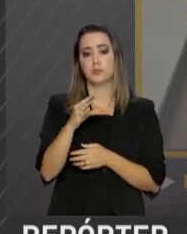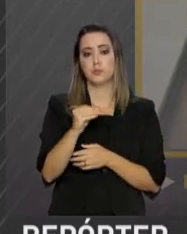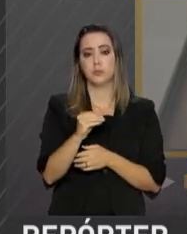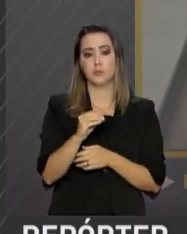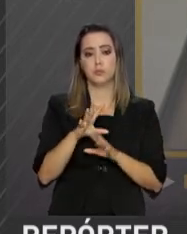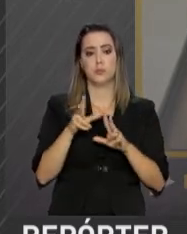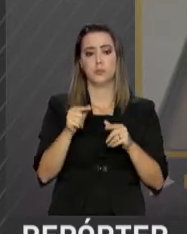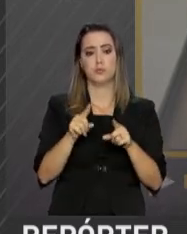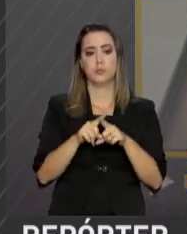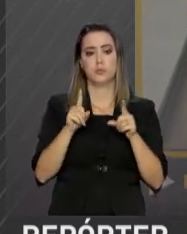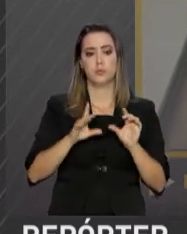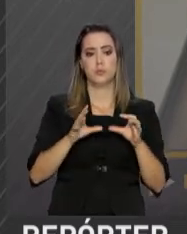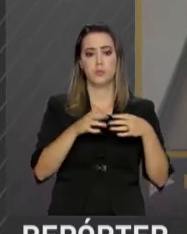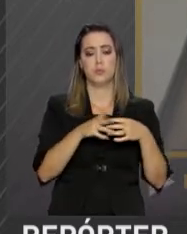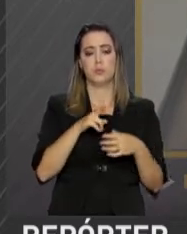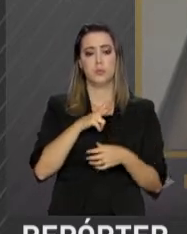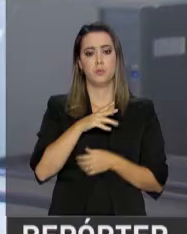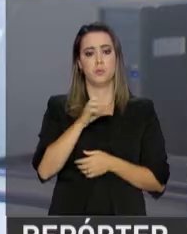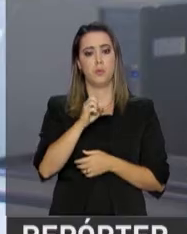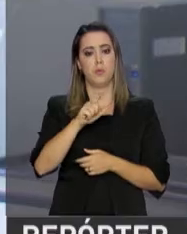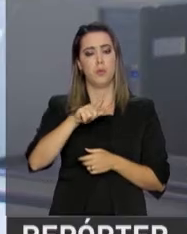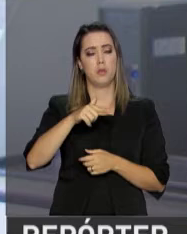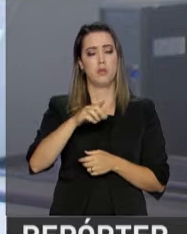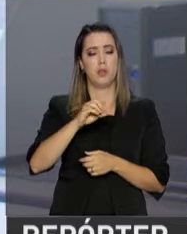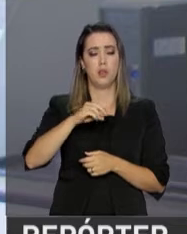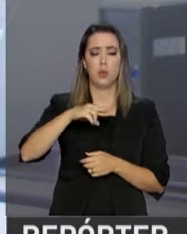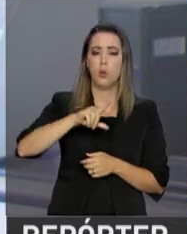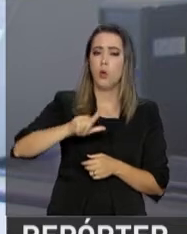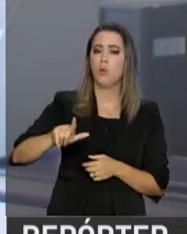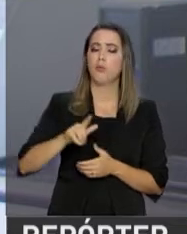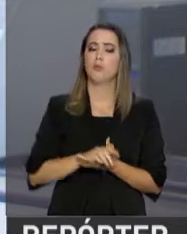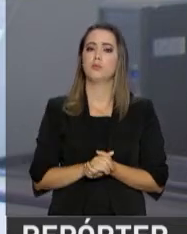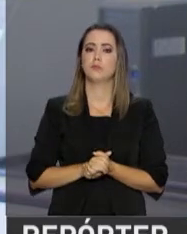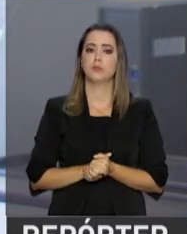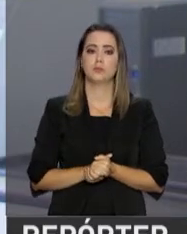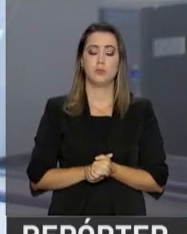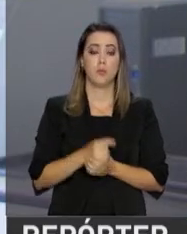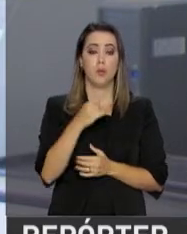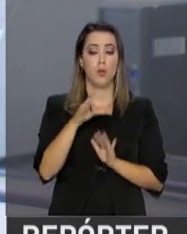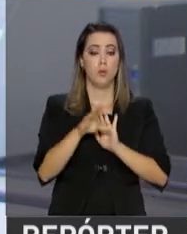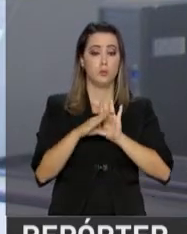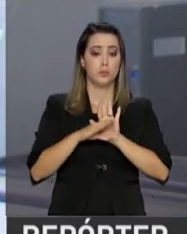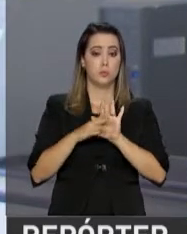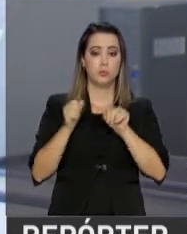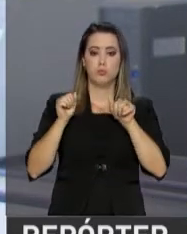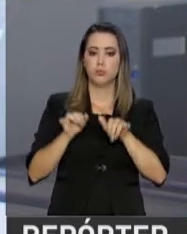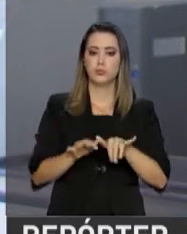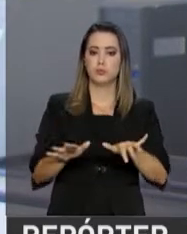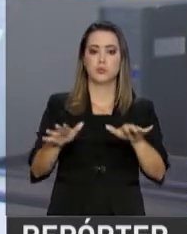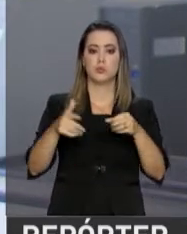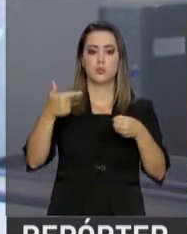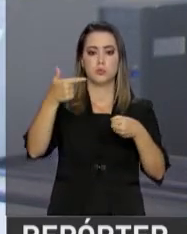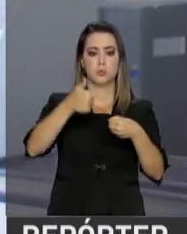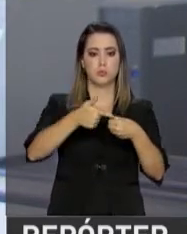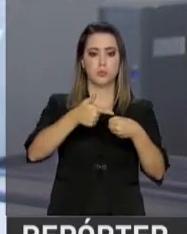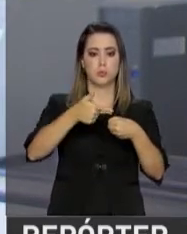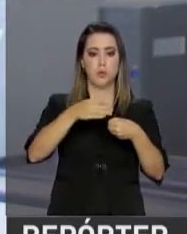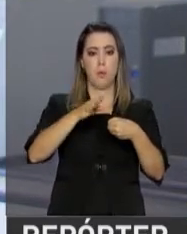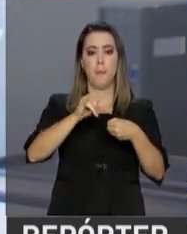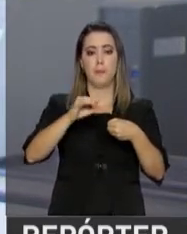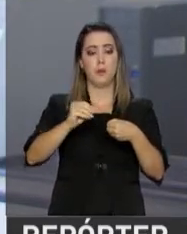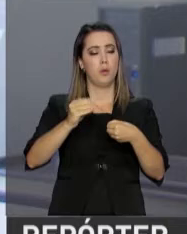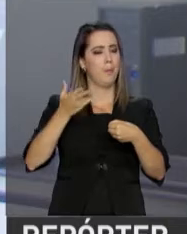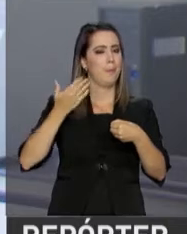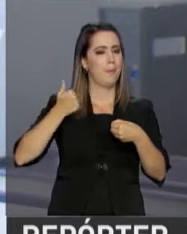como um todo mas em particular o etanol o programa ele estimula a expansão dos biocombustíveis mas a gente precisa de combustíveis